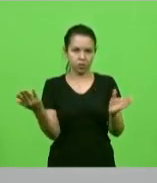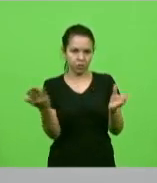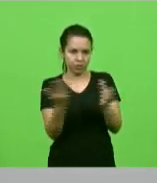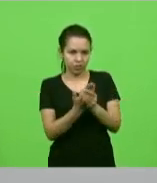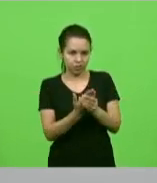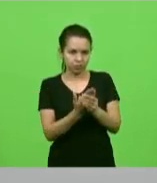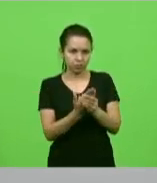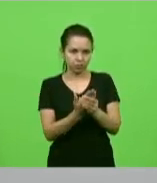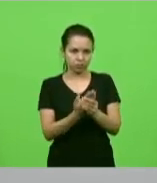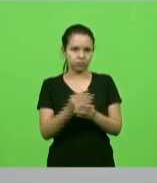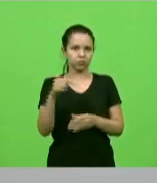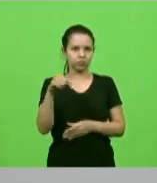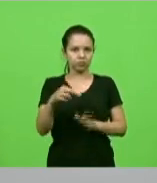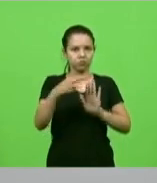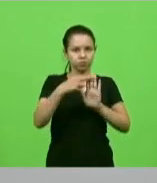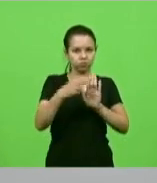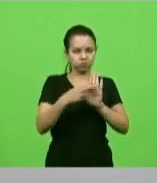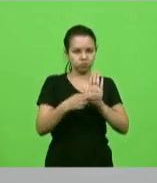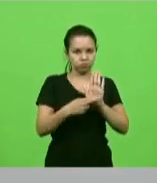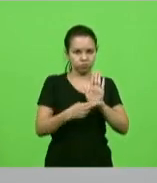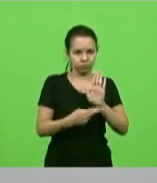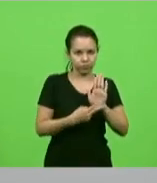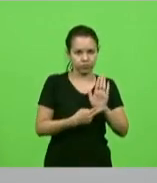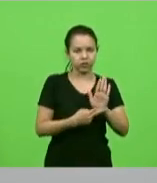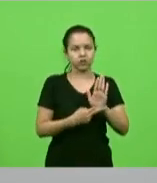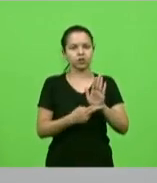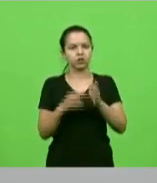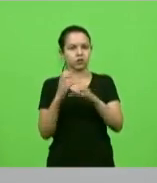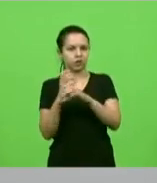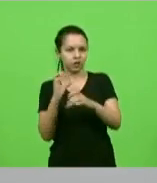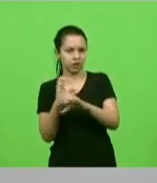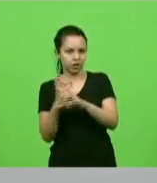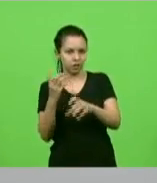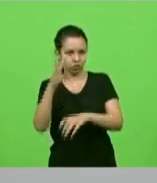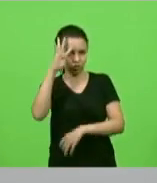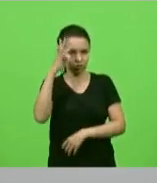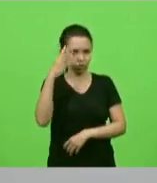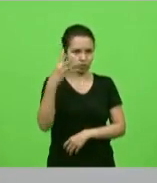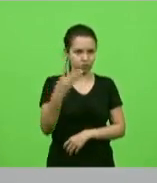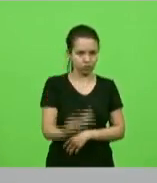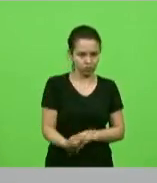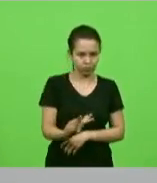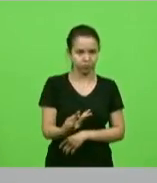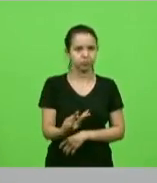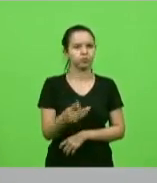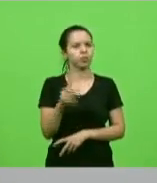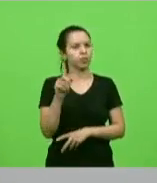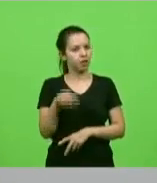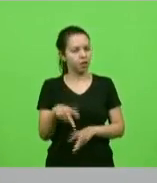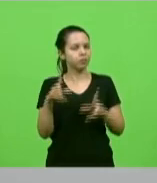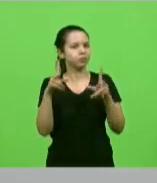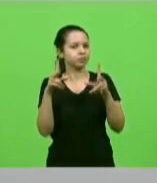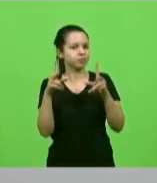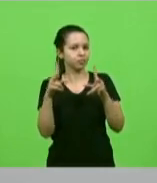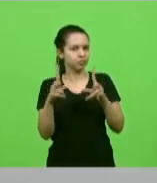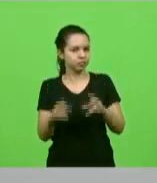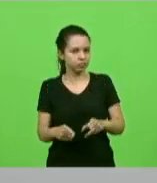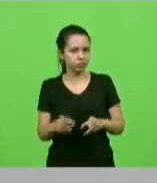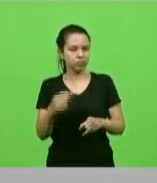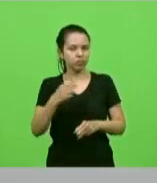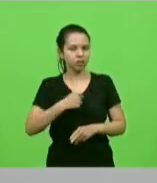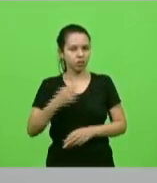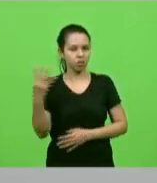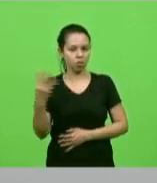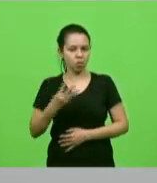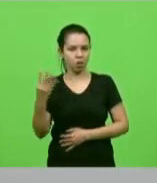Aqui, as regras de intelecção, de engenharia de solução do litígio, são as mesmas que eu adoto na